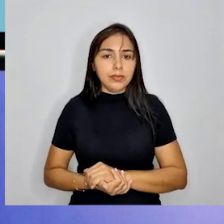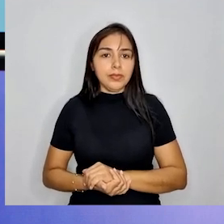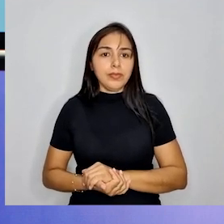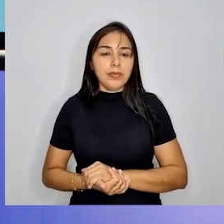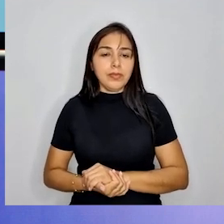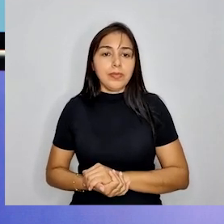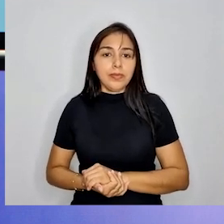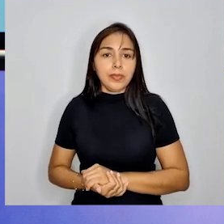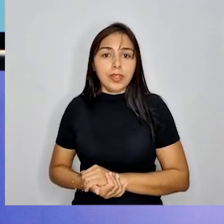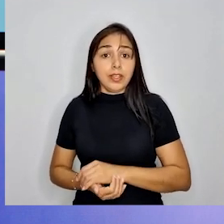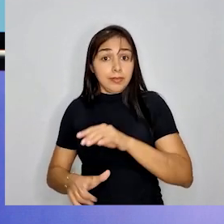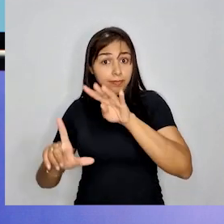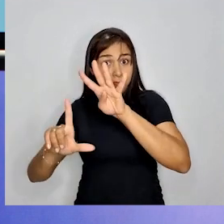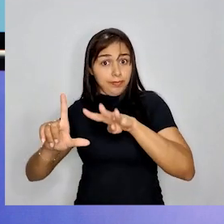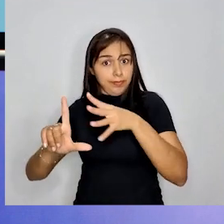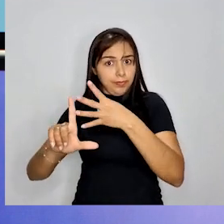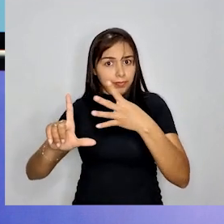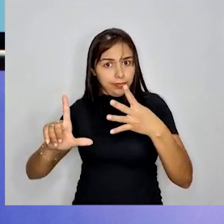televisão